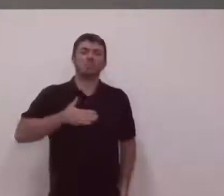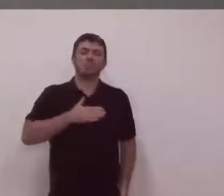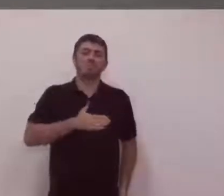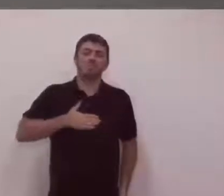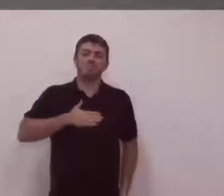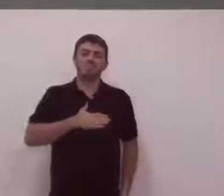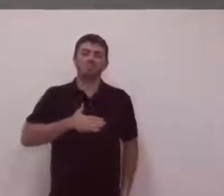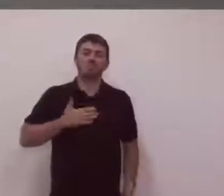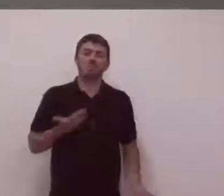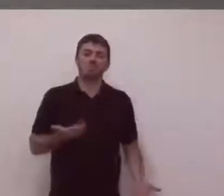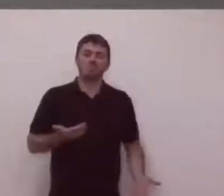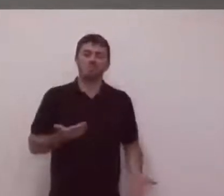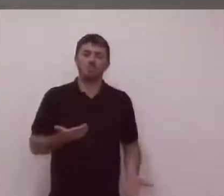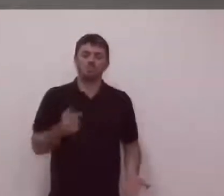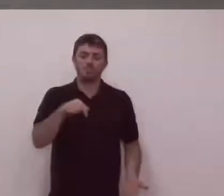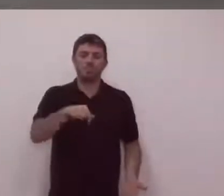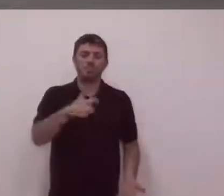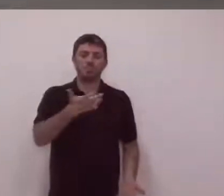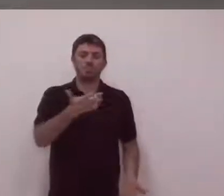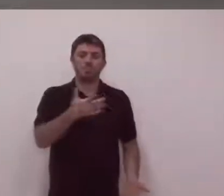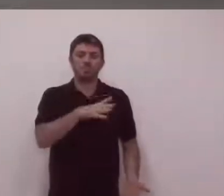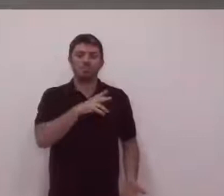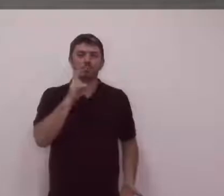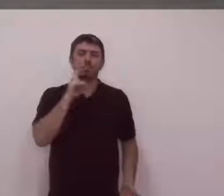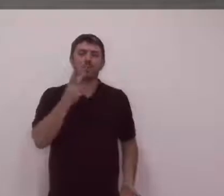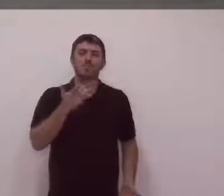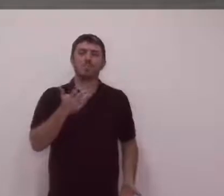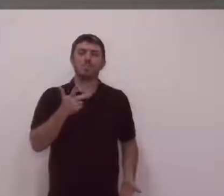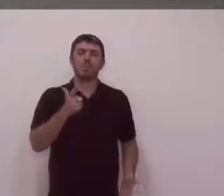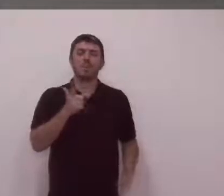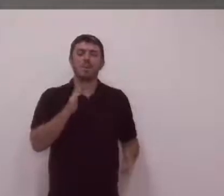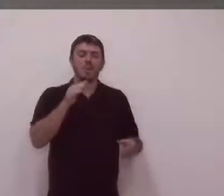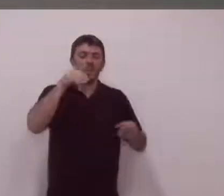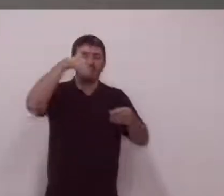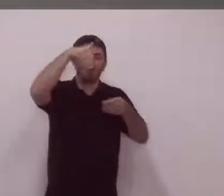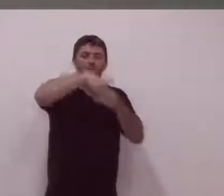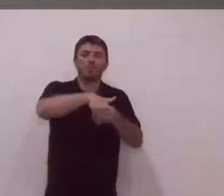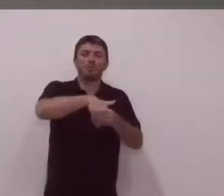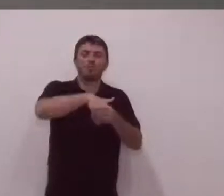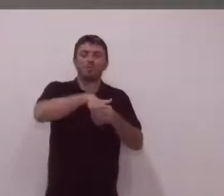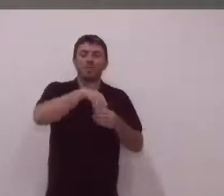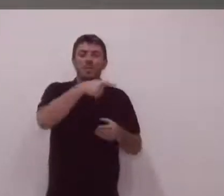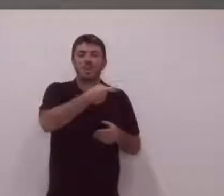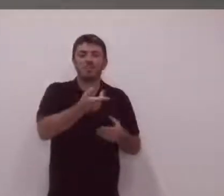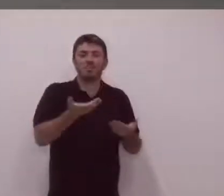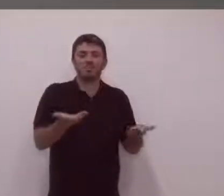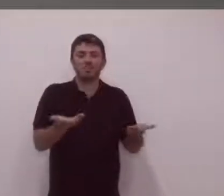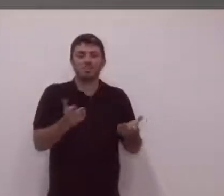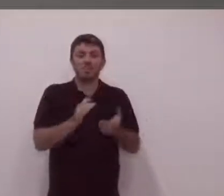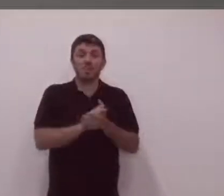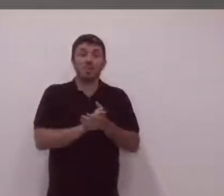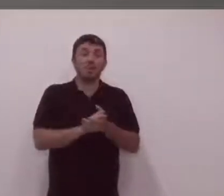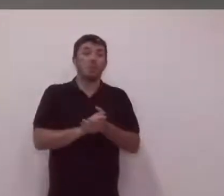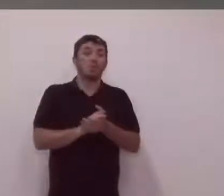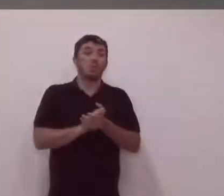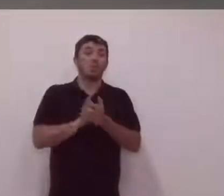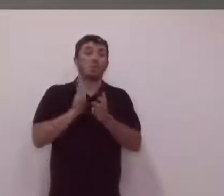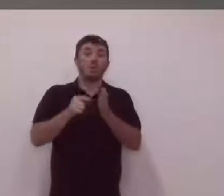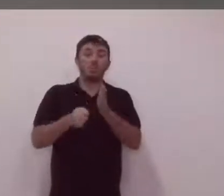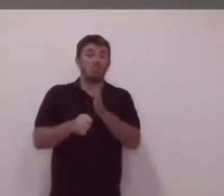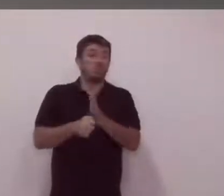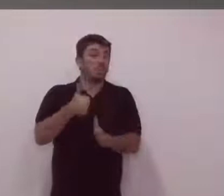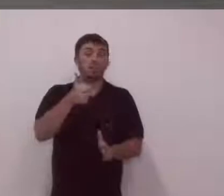agradável por assim dizer repetindo estar votando uma situação tão delicada como esta não é a primeira vez a gente tem votado